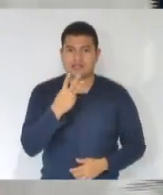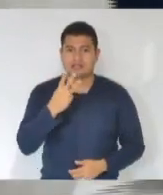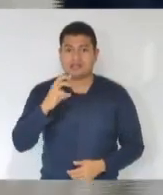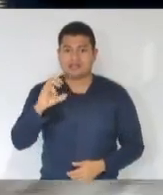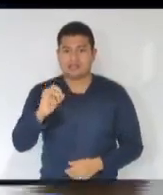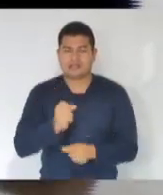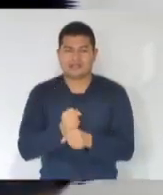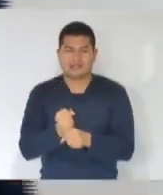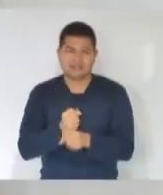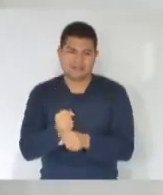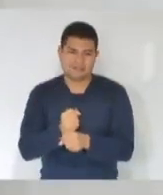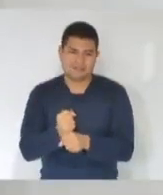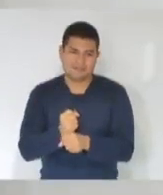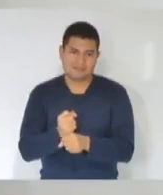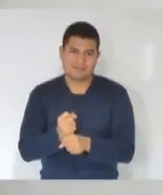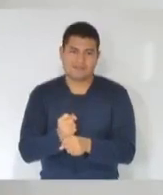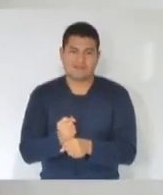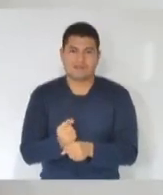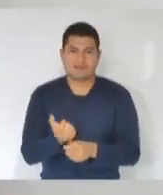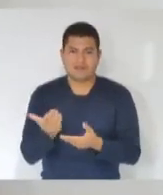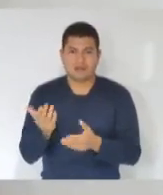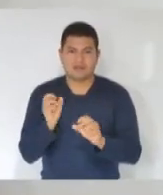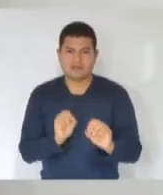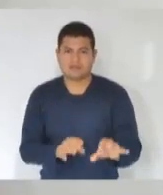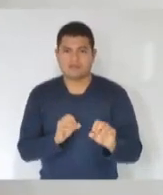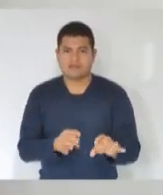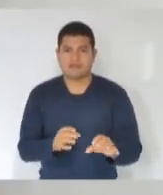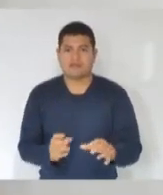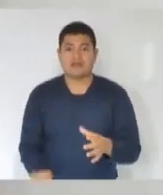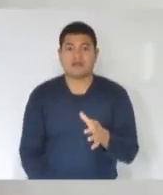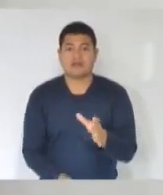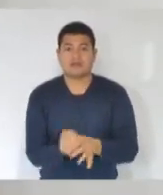anos, educandário fundado em